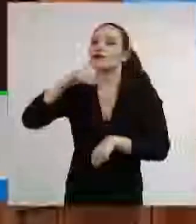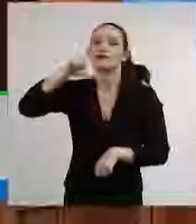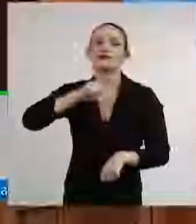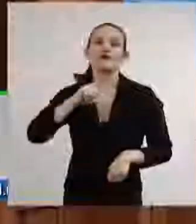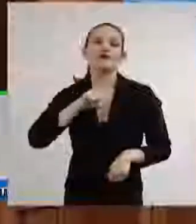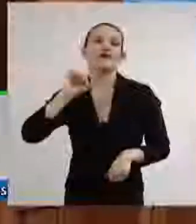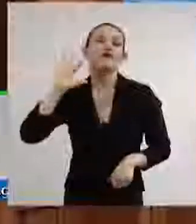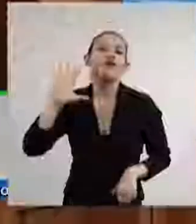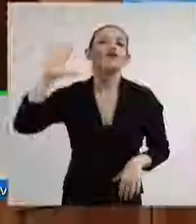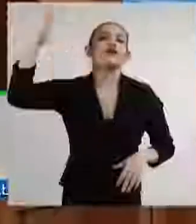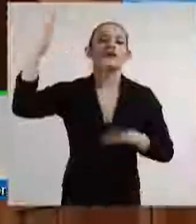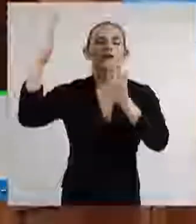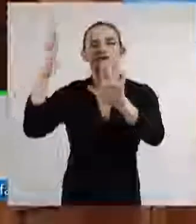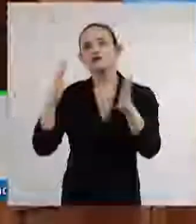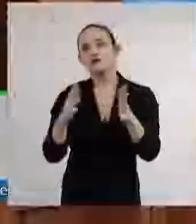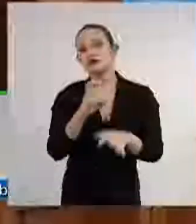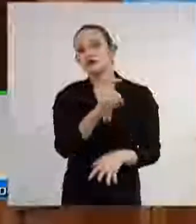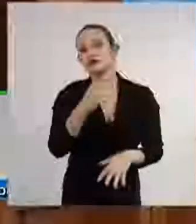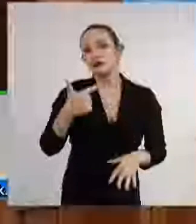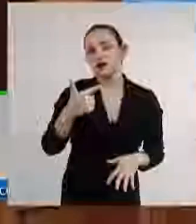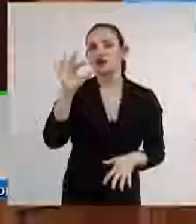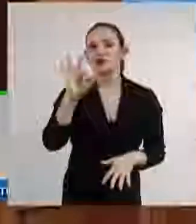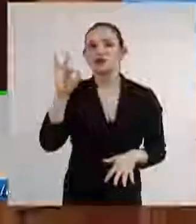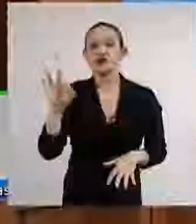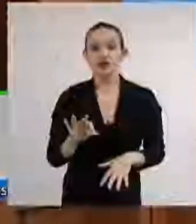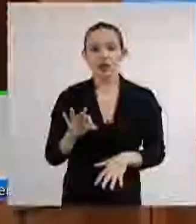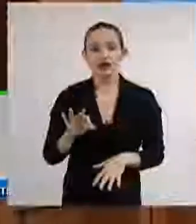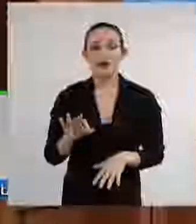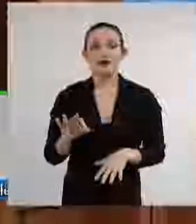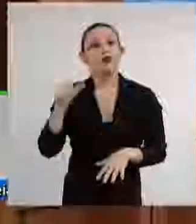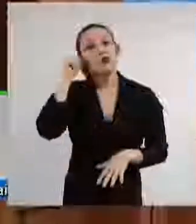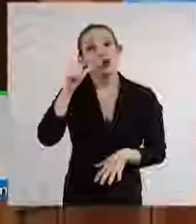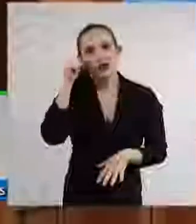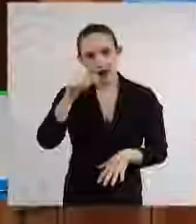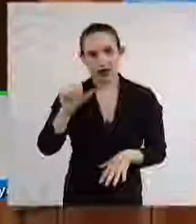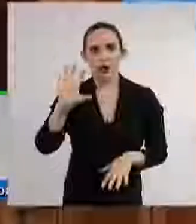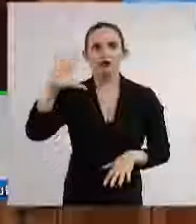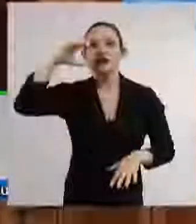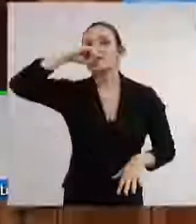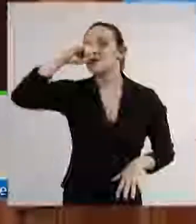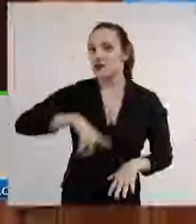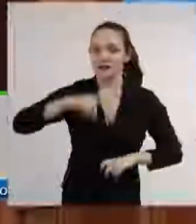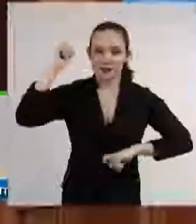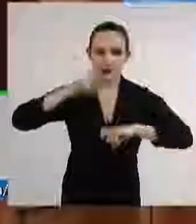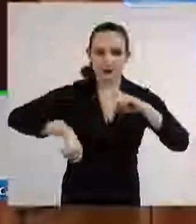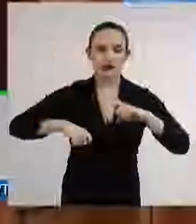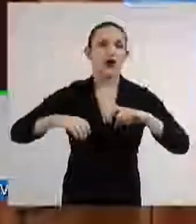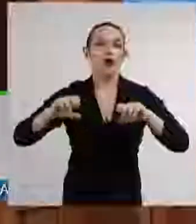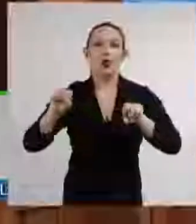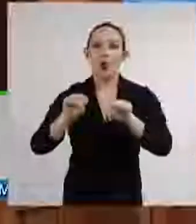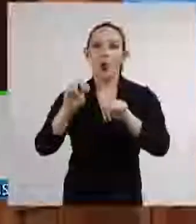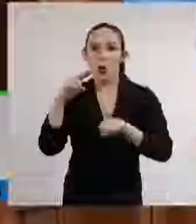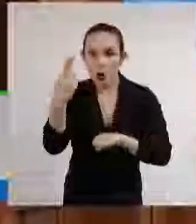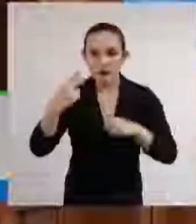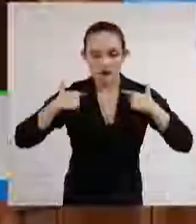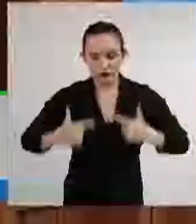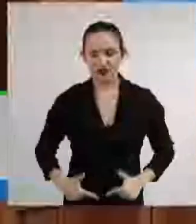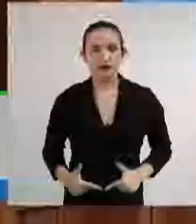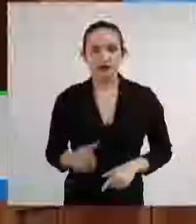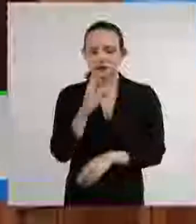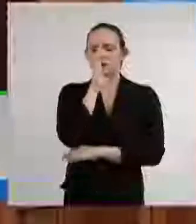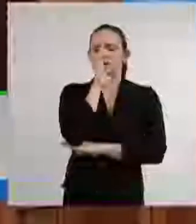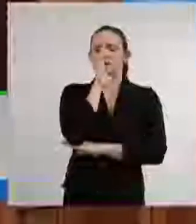que 52% das mulheres entrevistadas que sofreram algum tipo de agressão, não faz